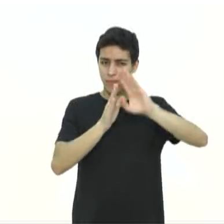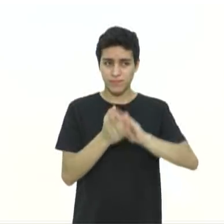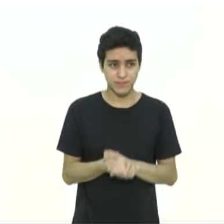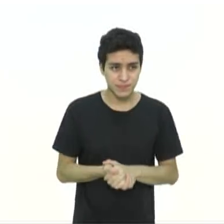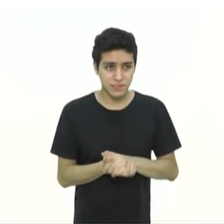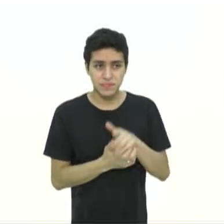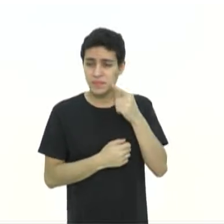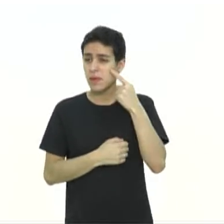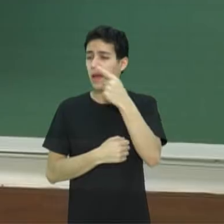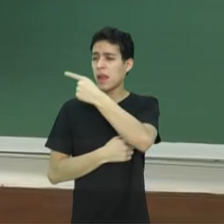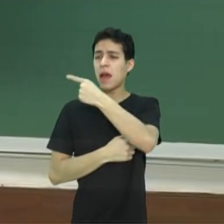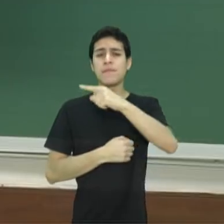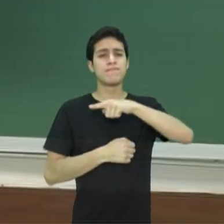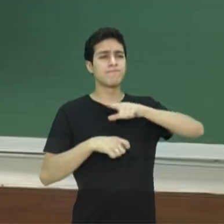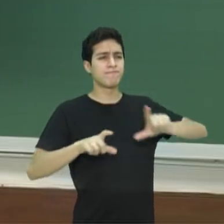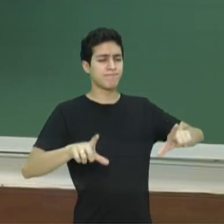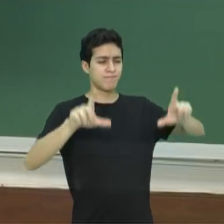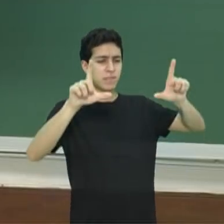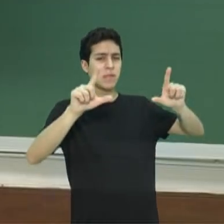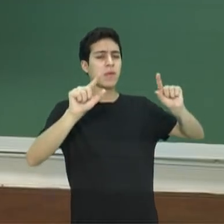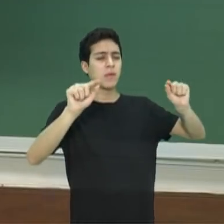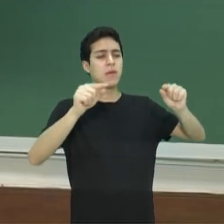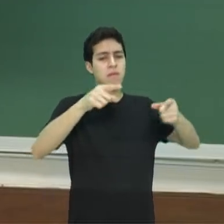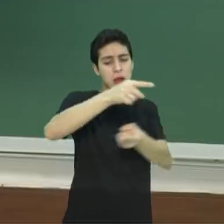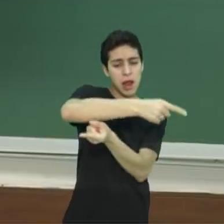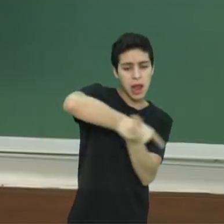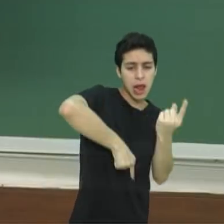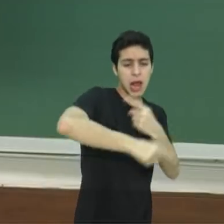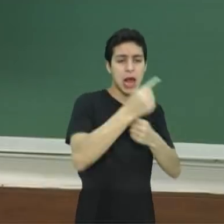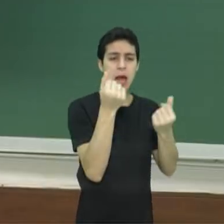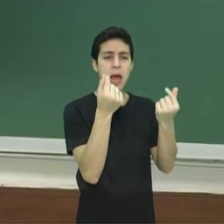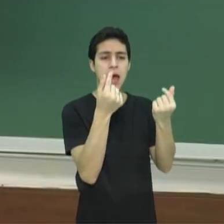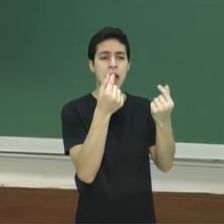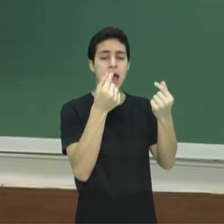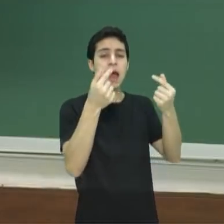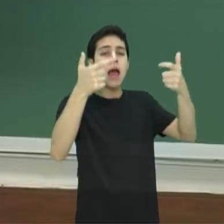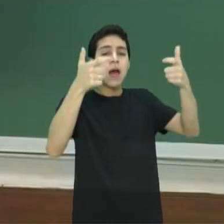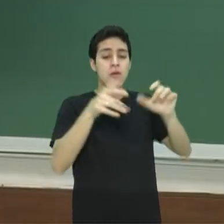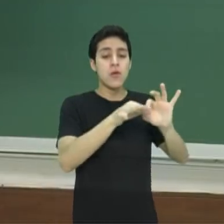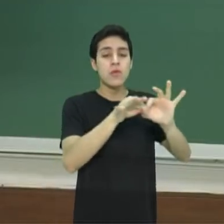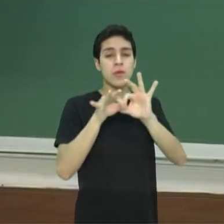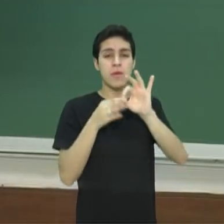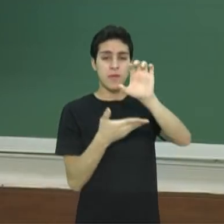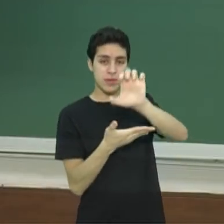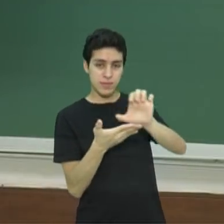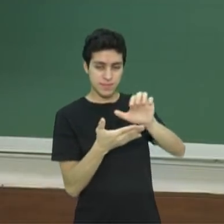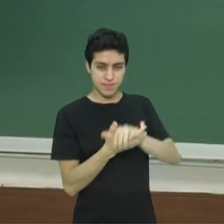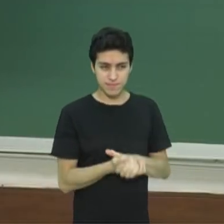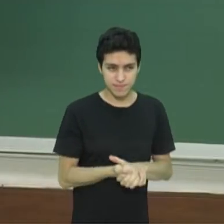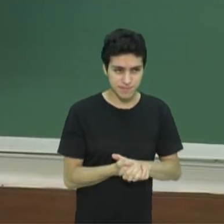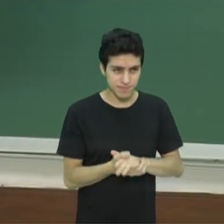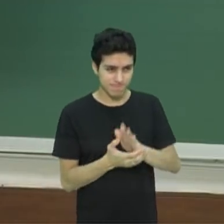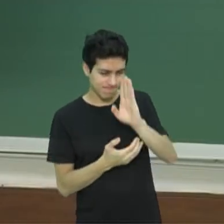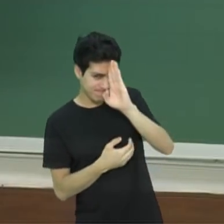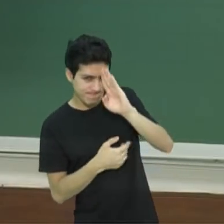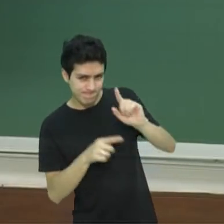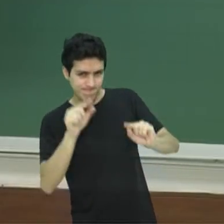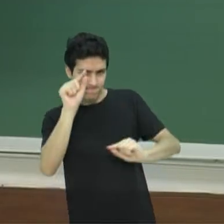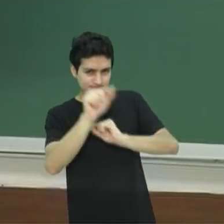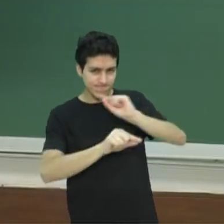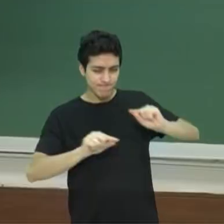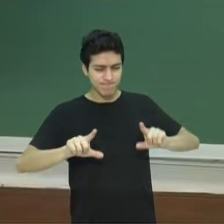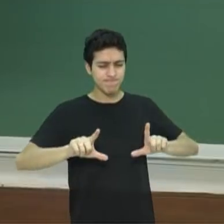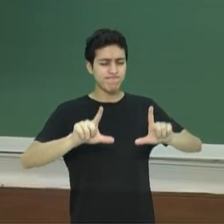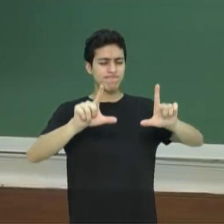fluxos comerciais da União Europeia. Né? O principal aqui no centro dessa imagem, né, nos mostra a